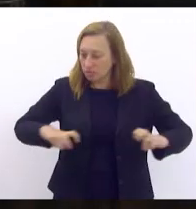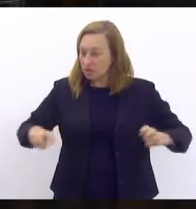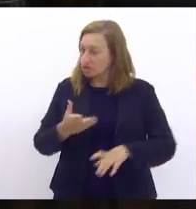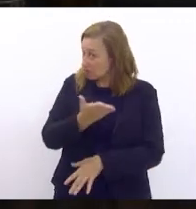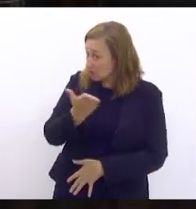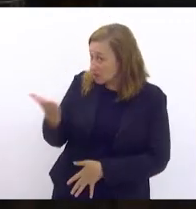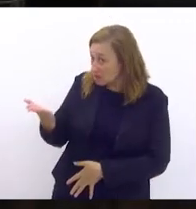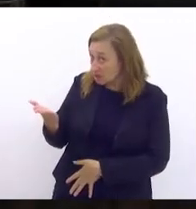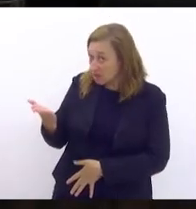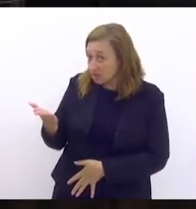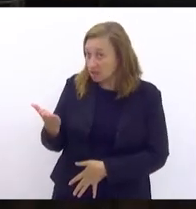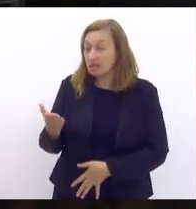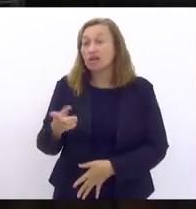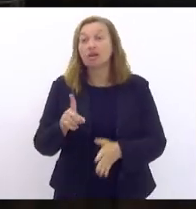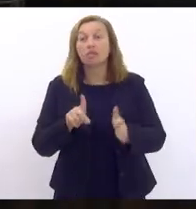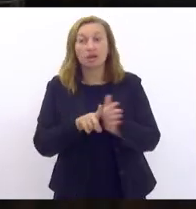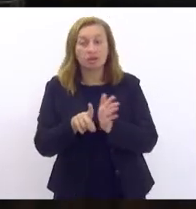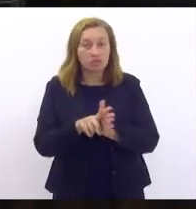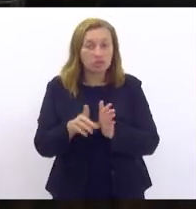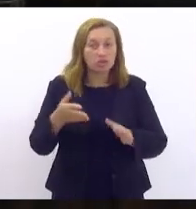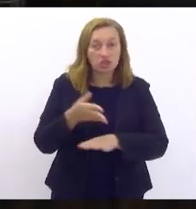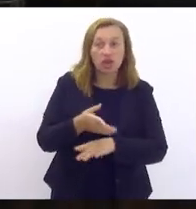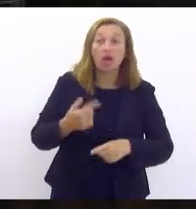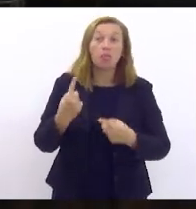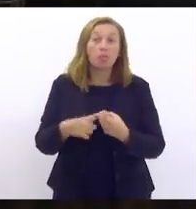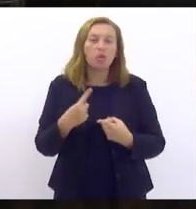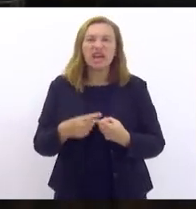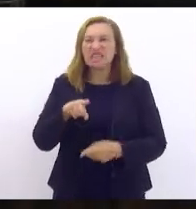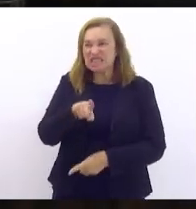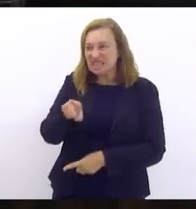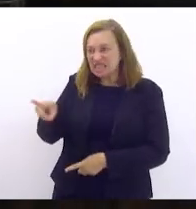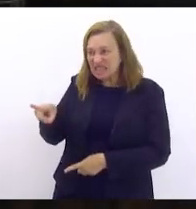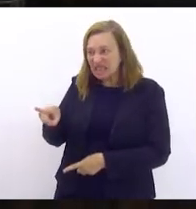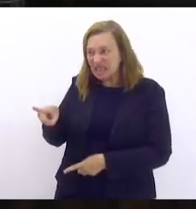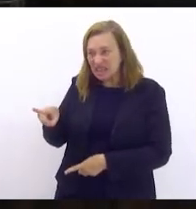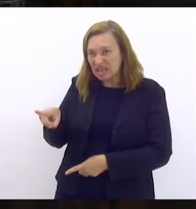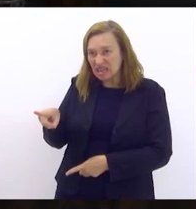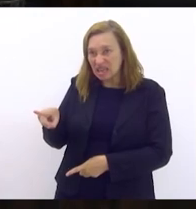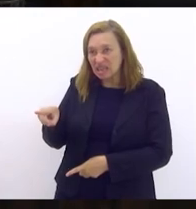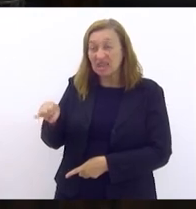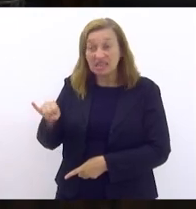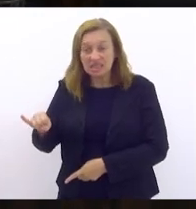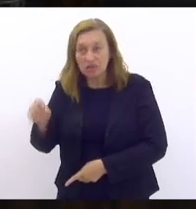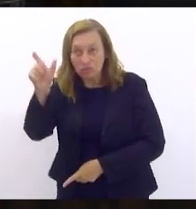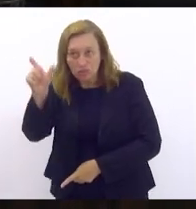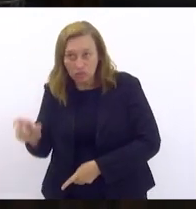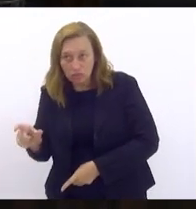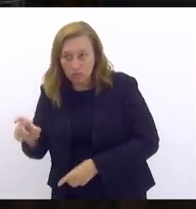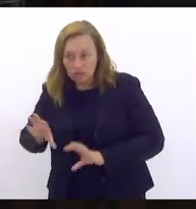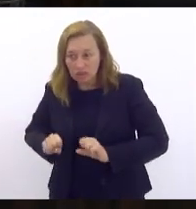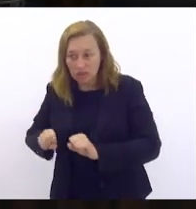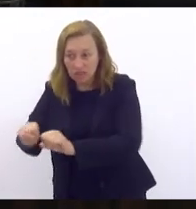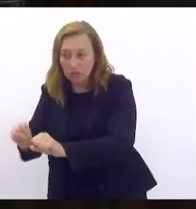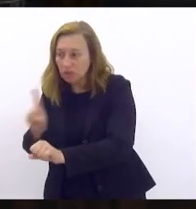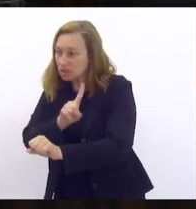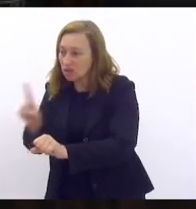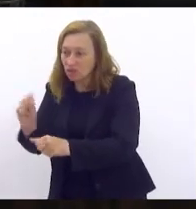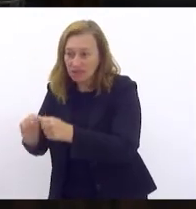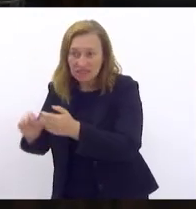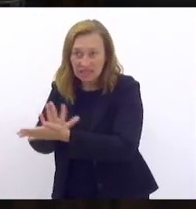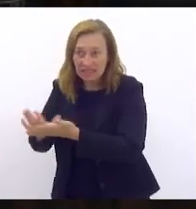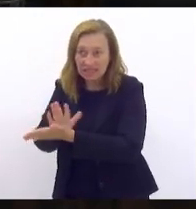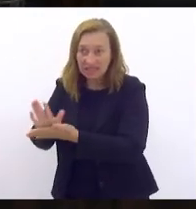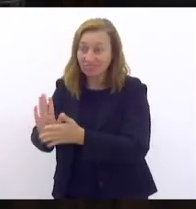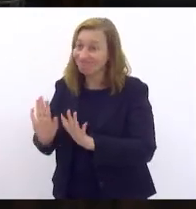a todos vocês para a gente já ir para as perguntas porque se eles efetivamente não fizerem o trabalho na ponta nada que vai